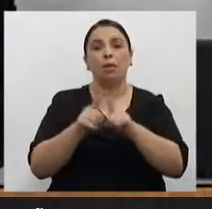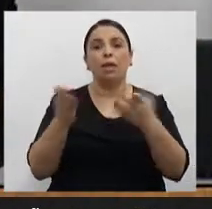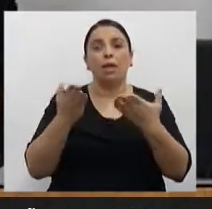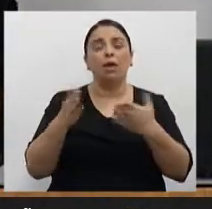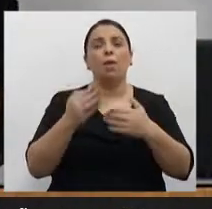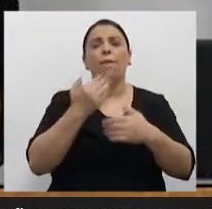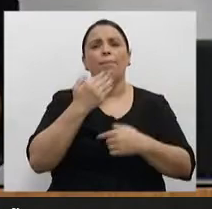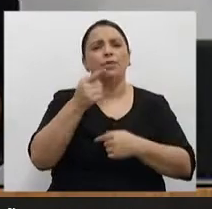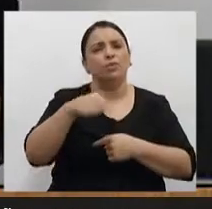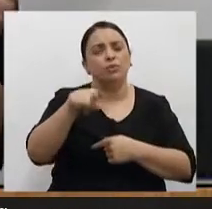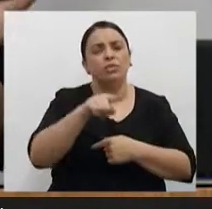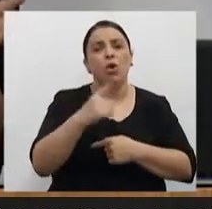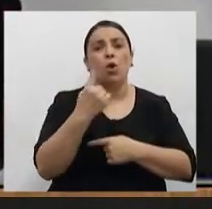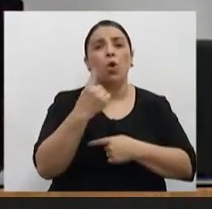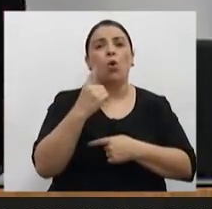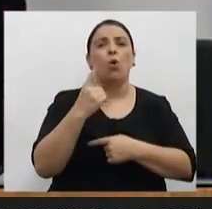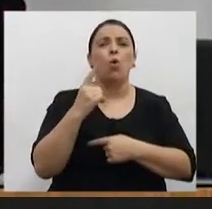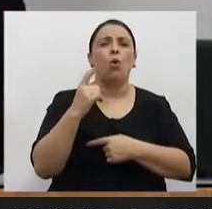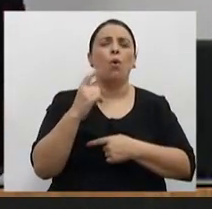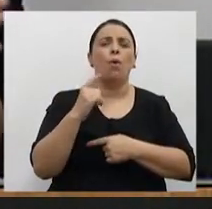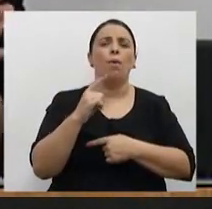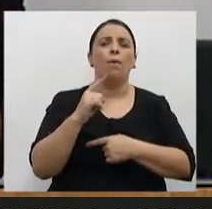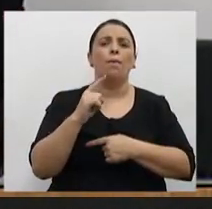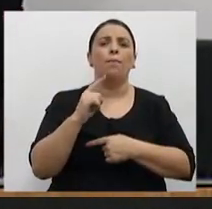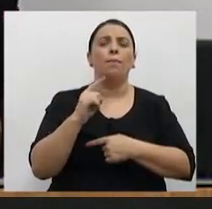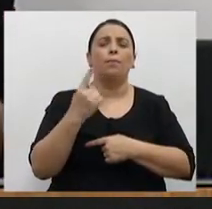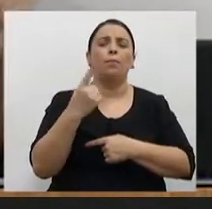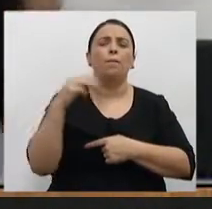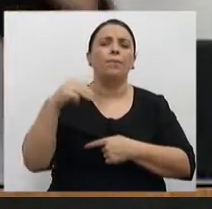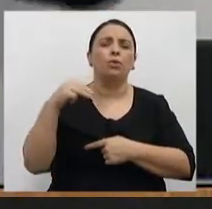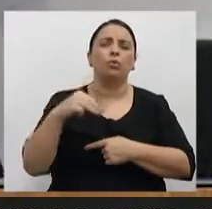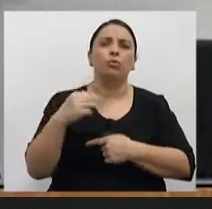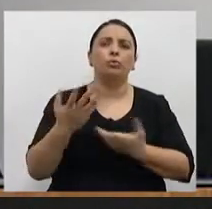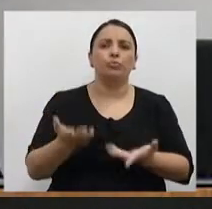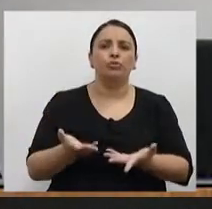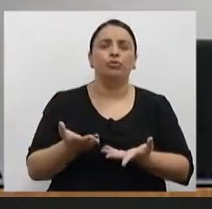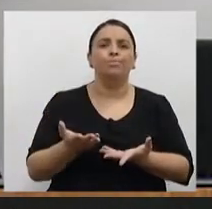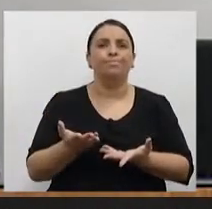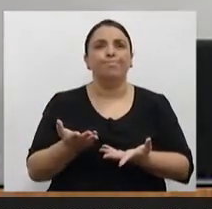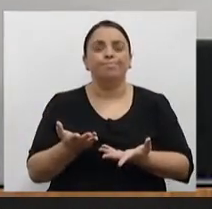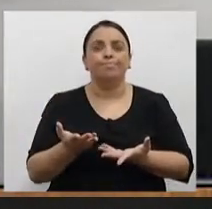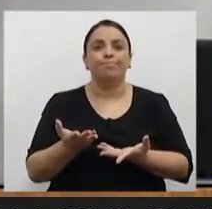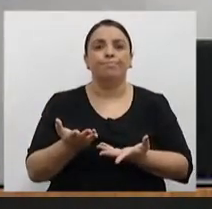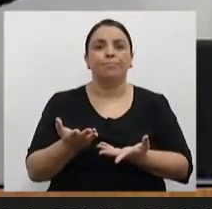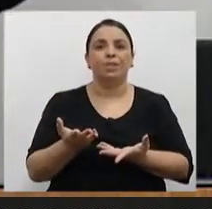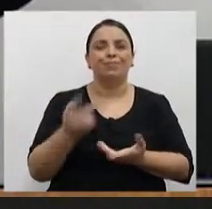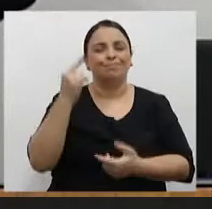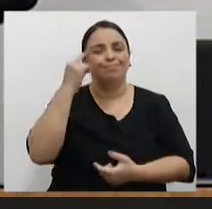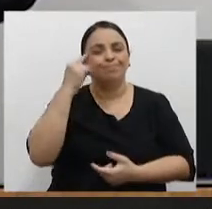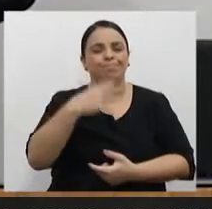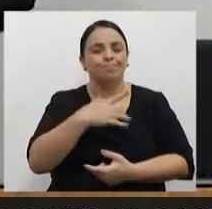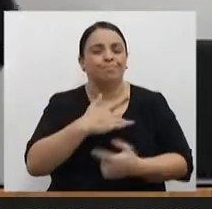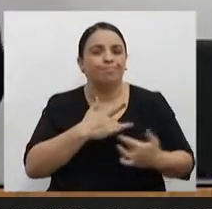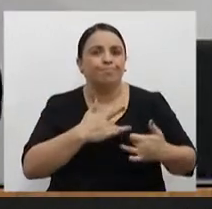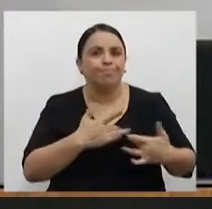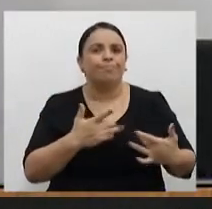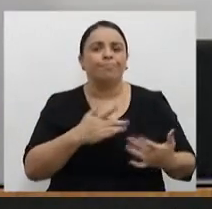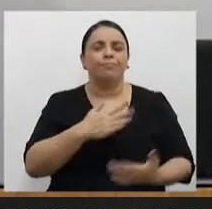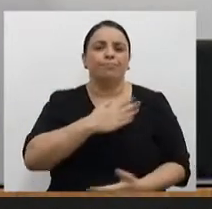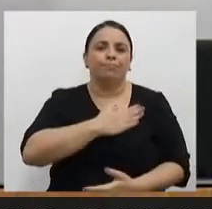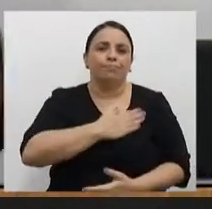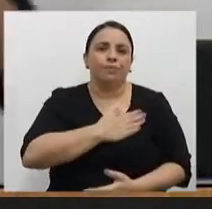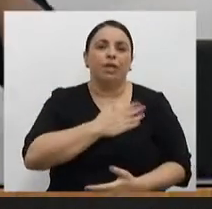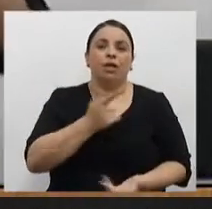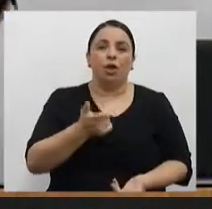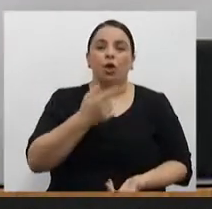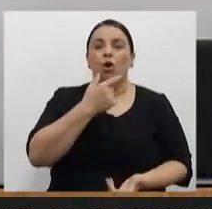de silêncio. Ontem eu perdi um grande amigo deficiente visual, que era muito respeitado no jornalismo